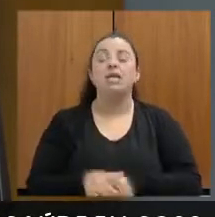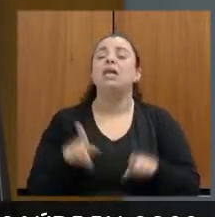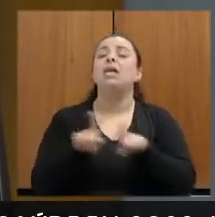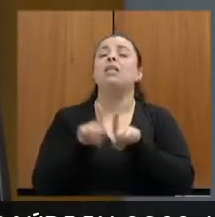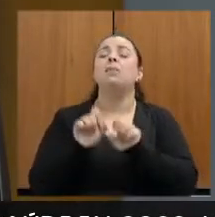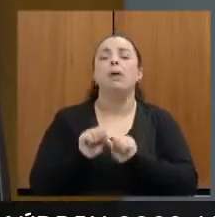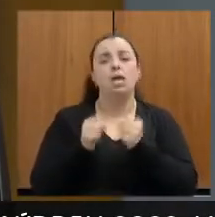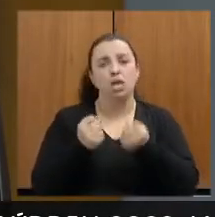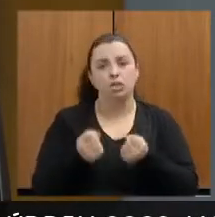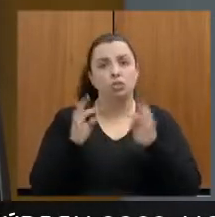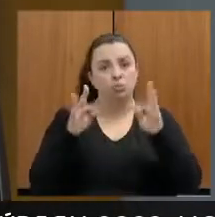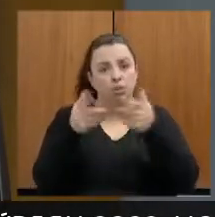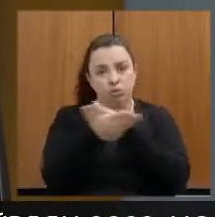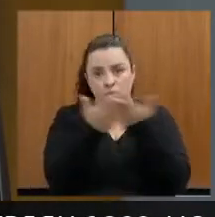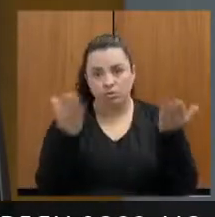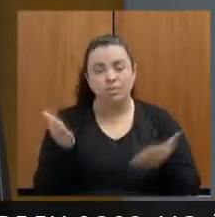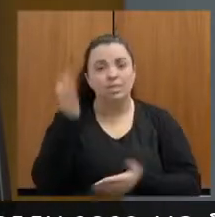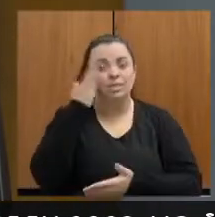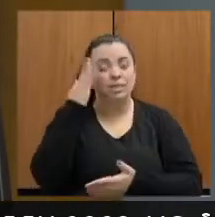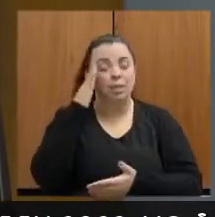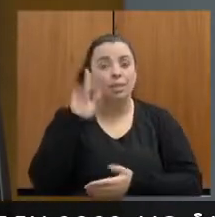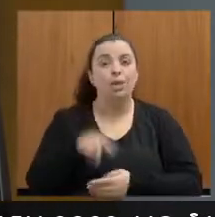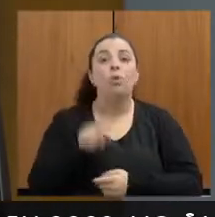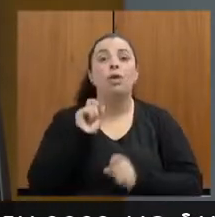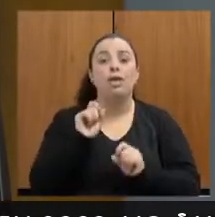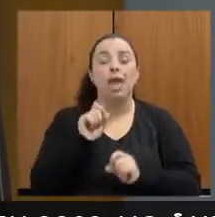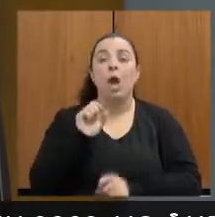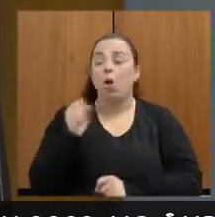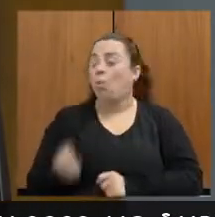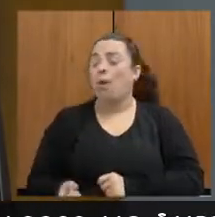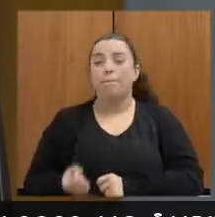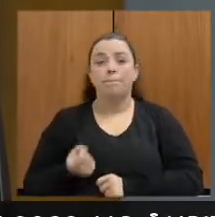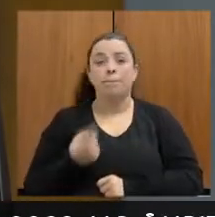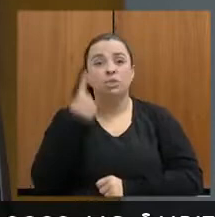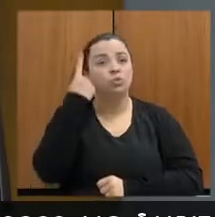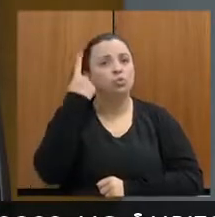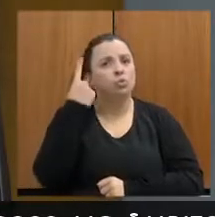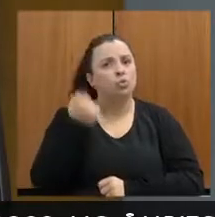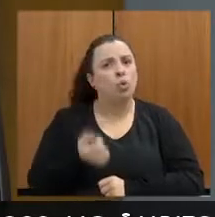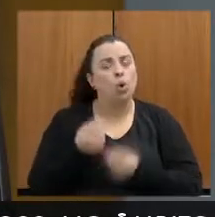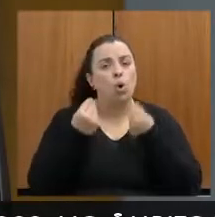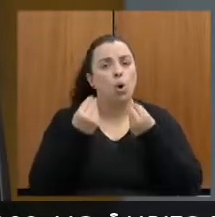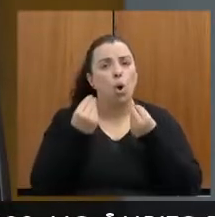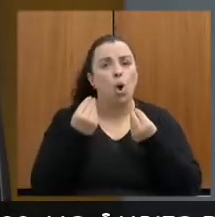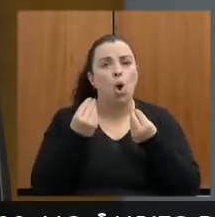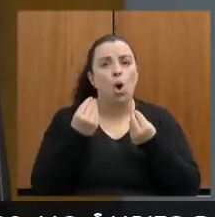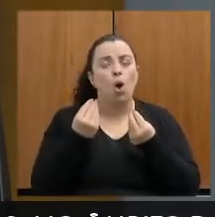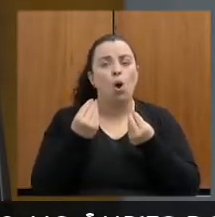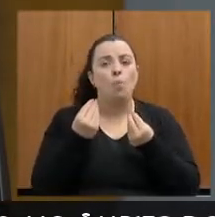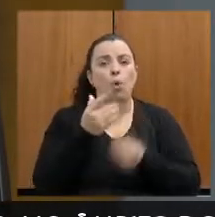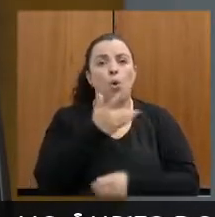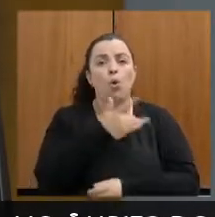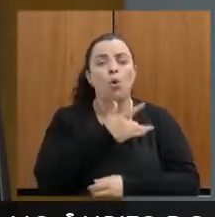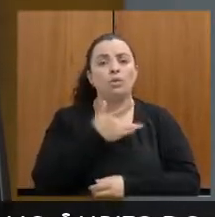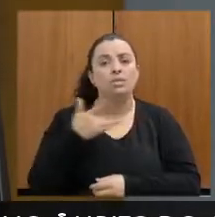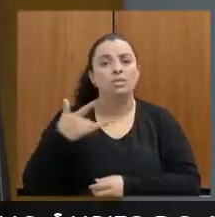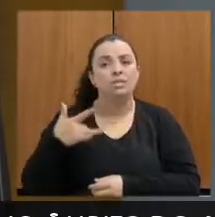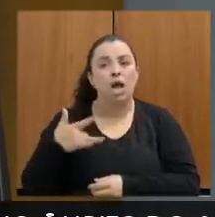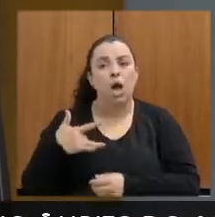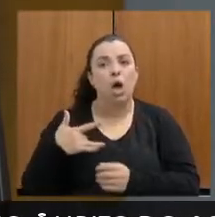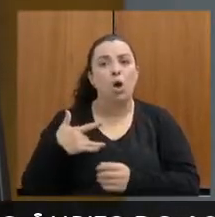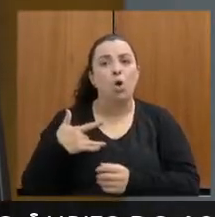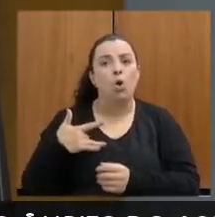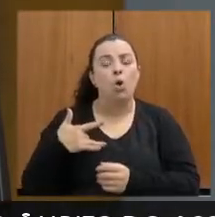executados todos que estão acompanhando e secretário que é um absurdo a retirada do serviço de saúde desse Hospital